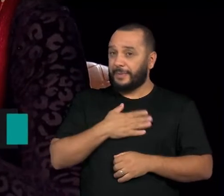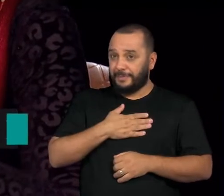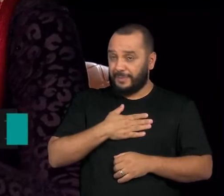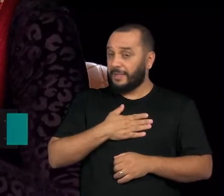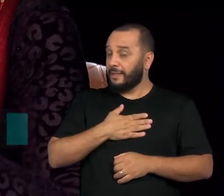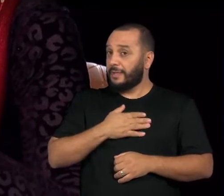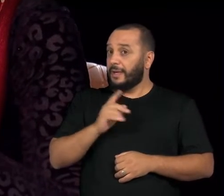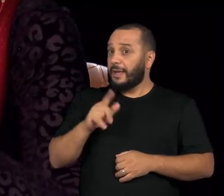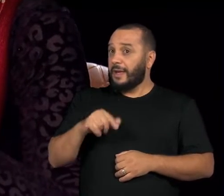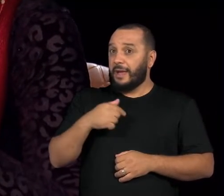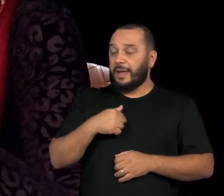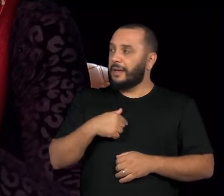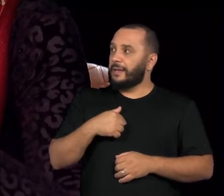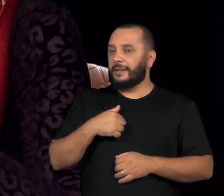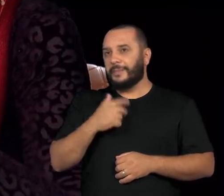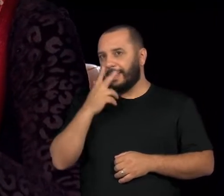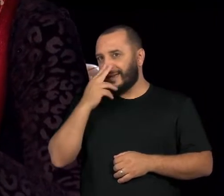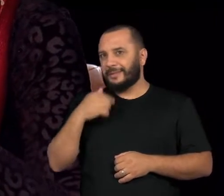eu imaginava